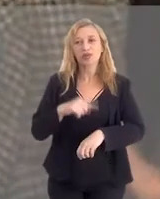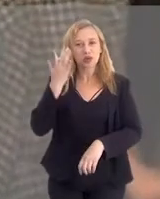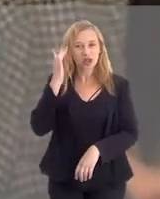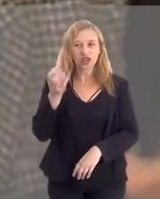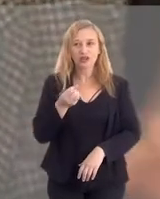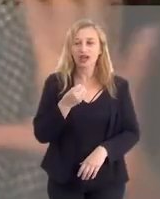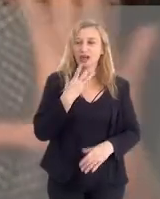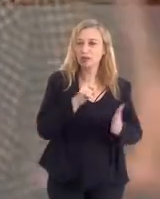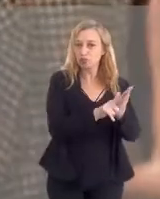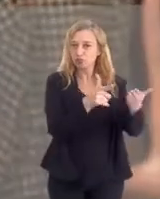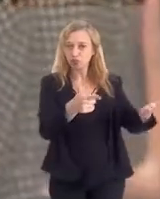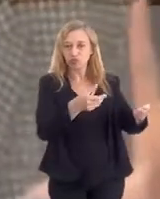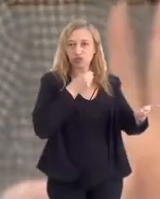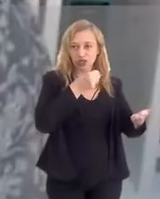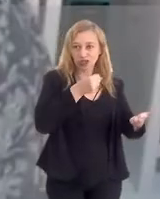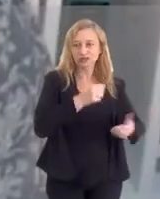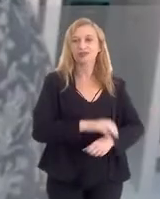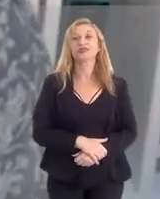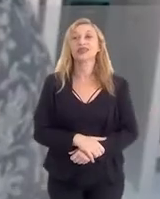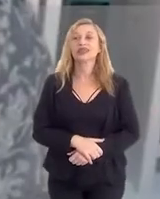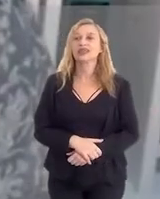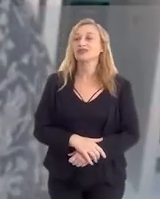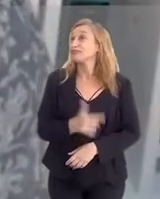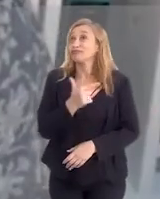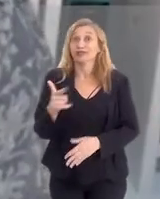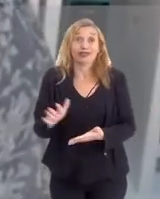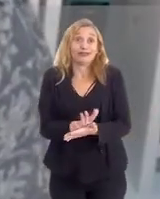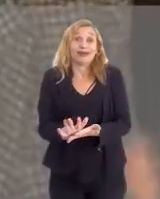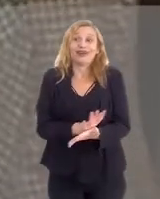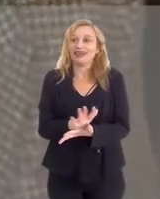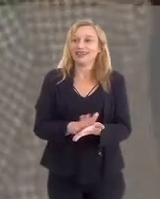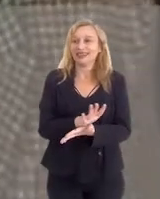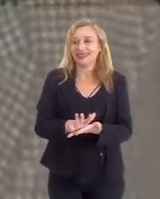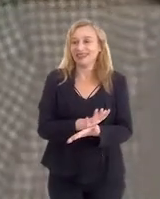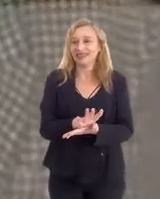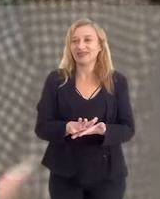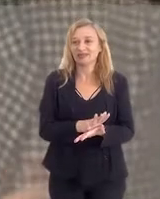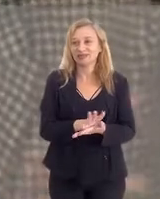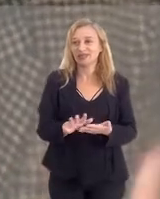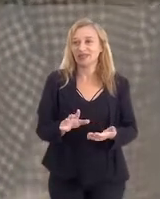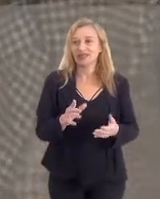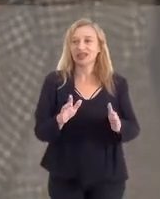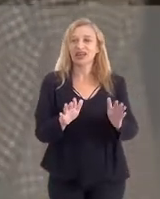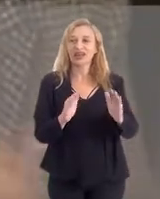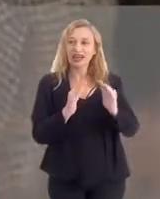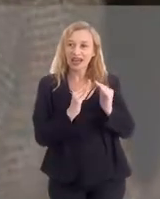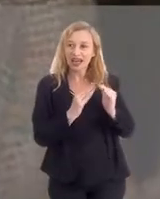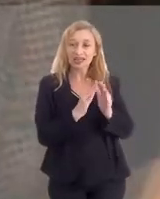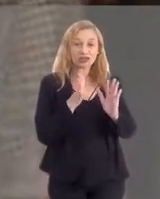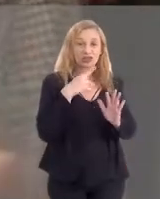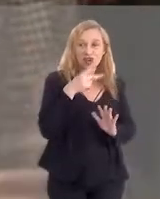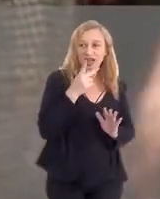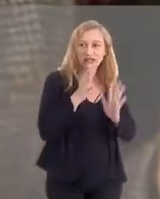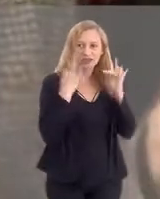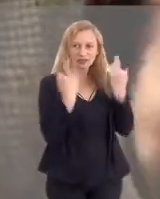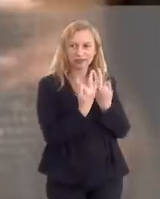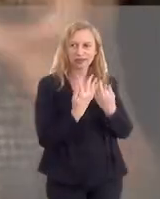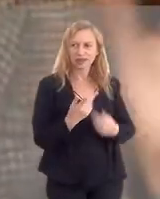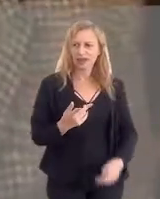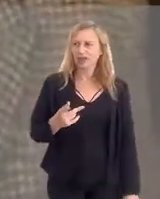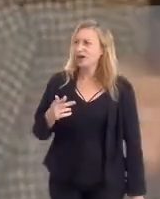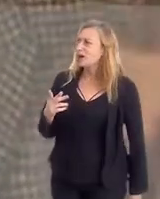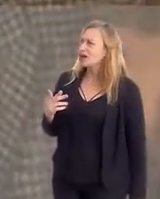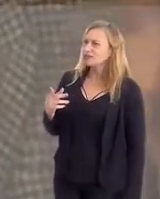que naquele primeiro momento eu achava que era o jornalismo. E aí eu não tinha nada, né, para isso, assim. Quando eu falei em casa, quando eu falei na